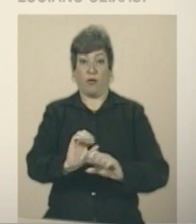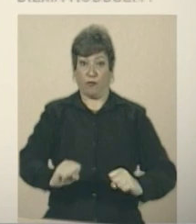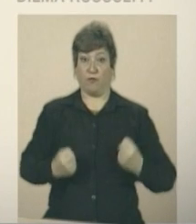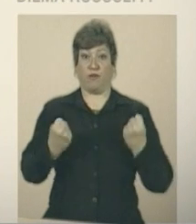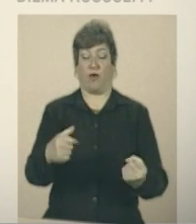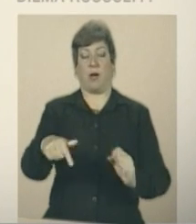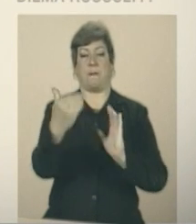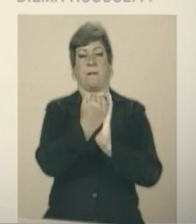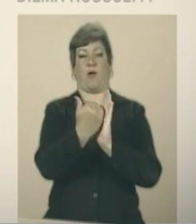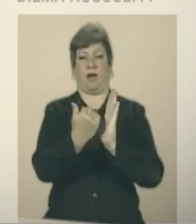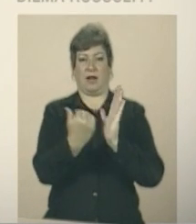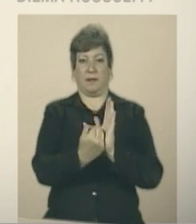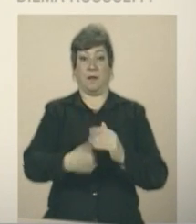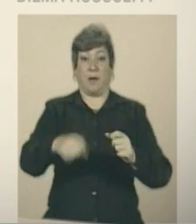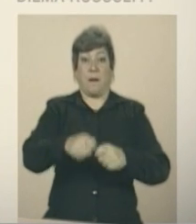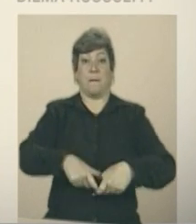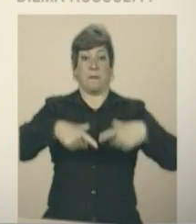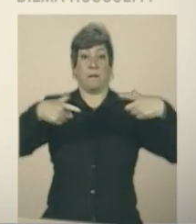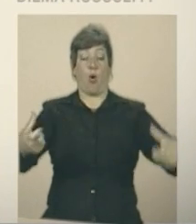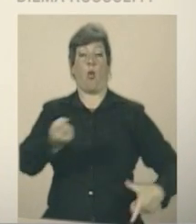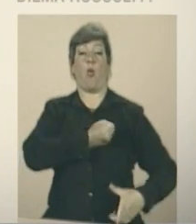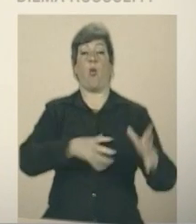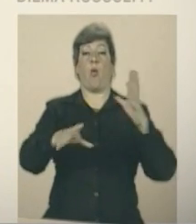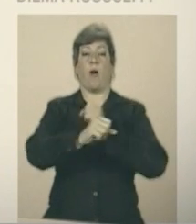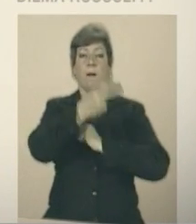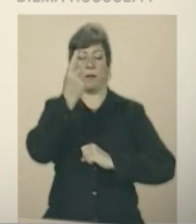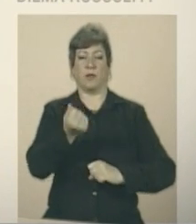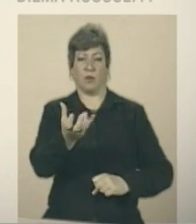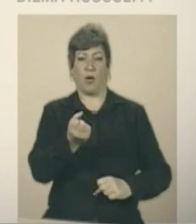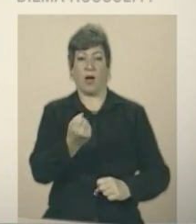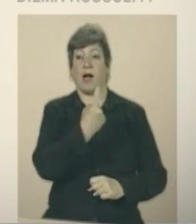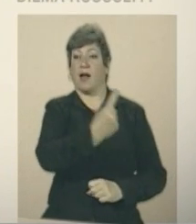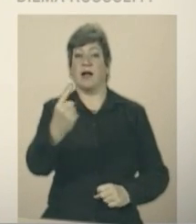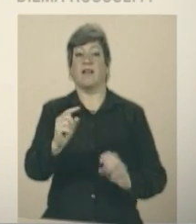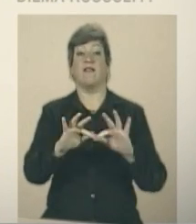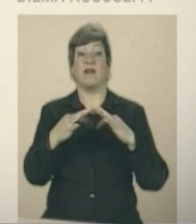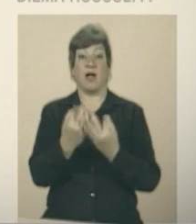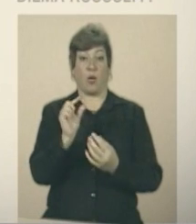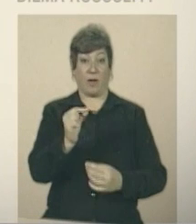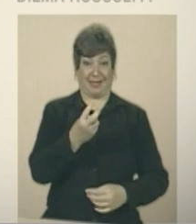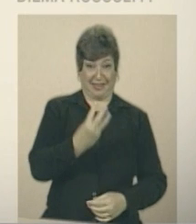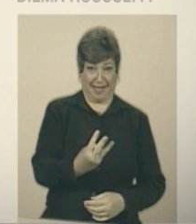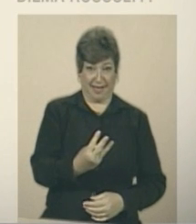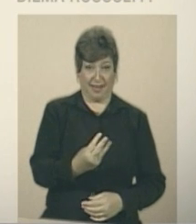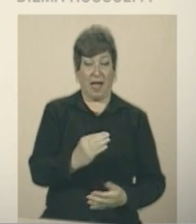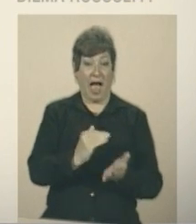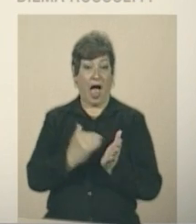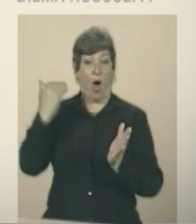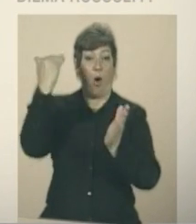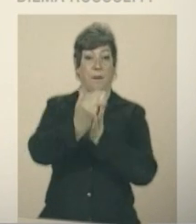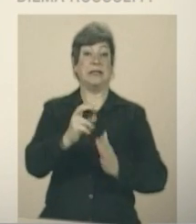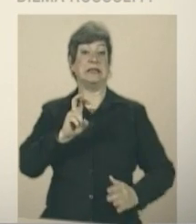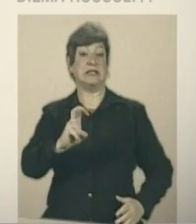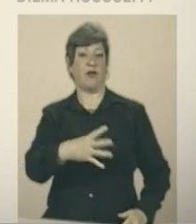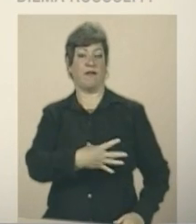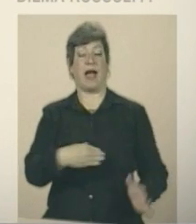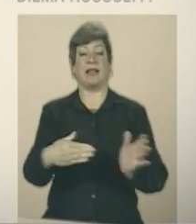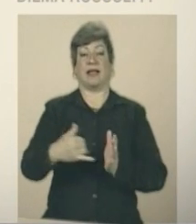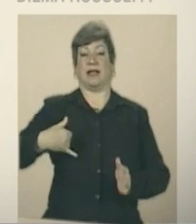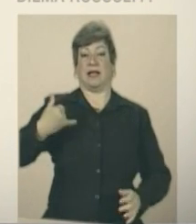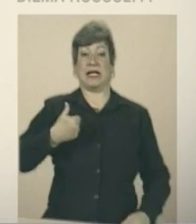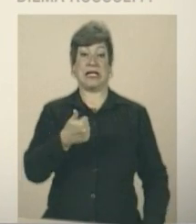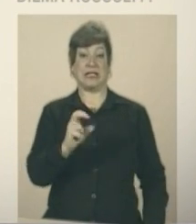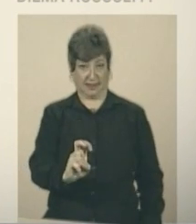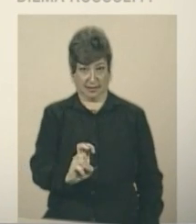Família nós ampliamos o número de benefícios por família de trê para cinco filhos de até 15